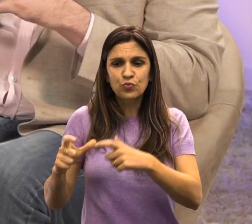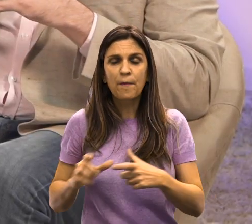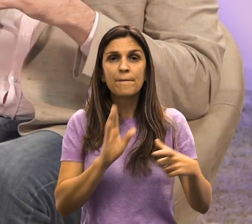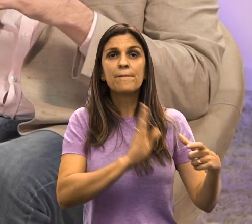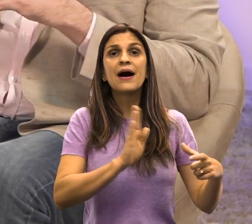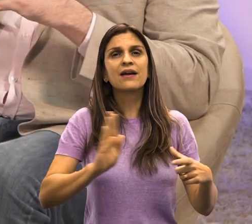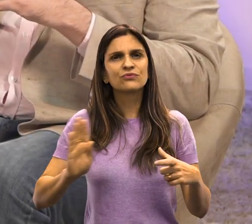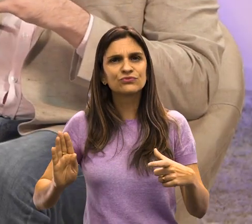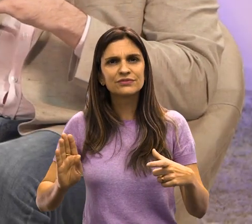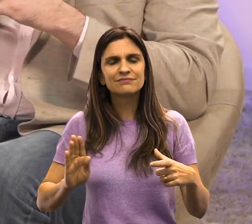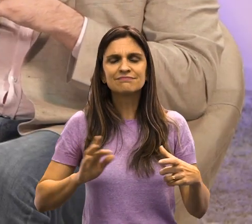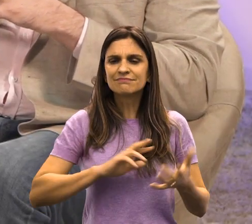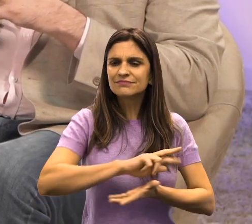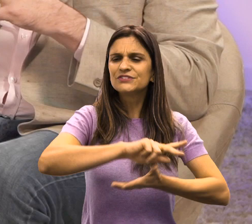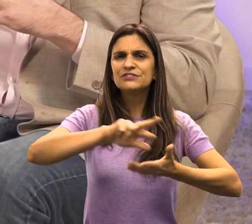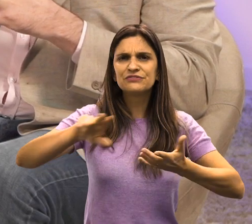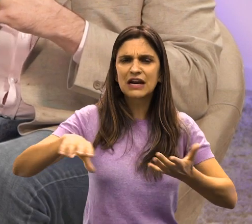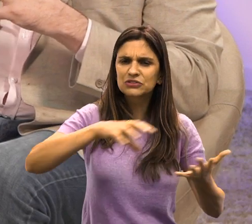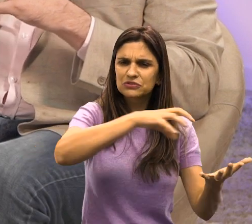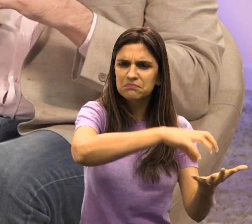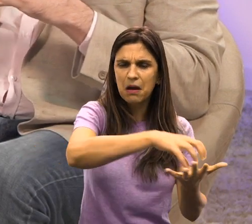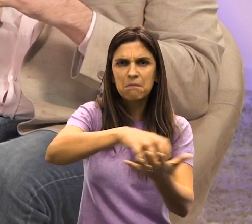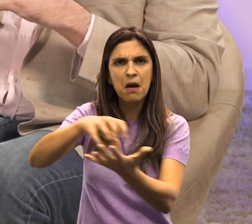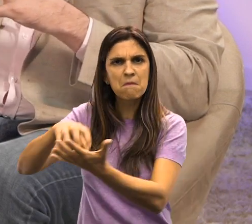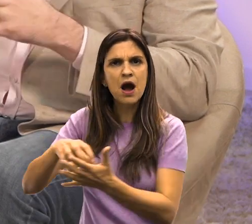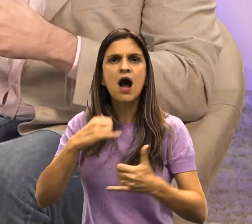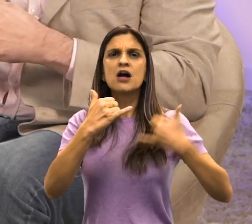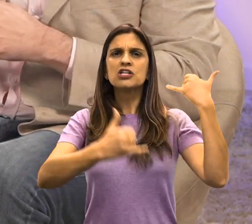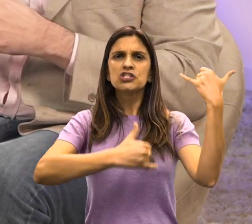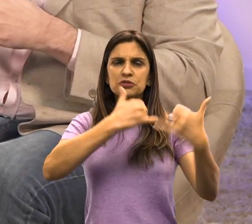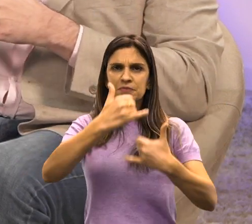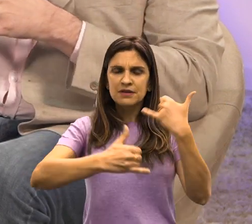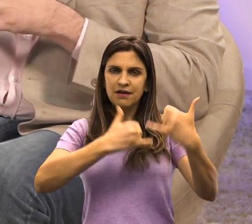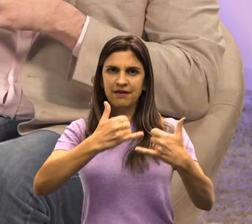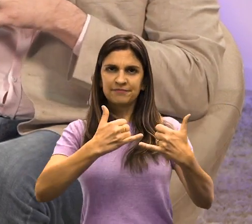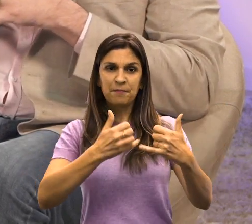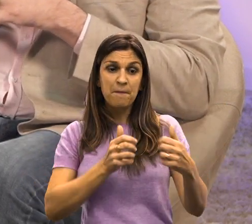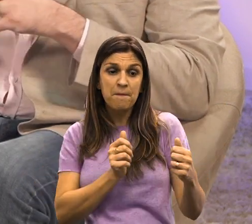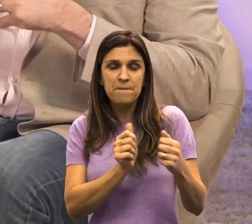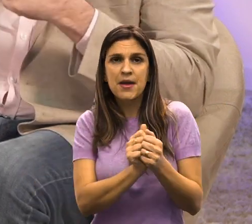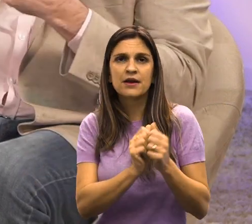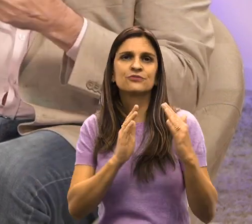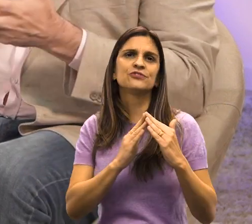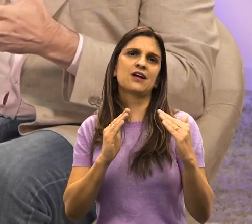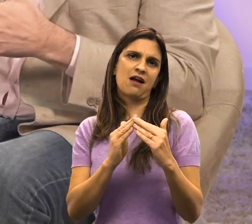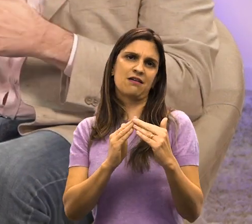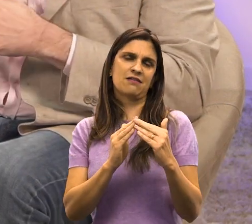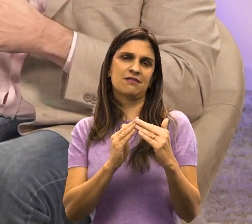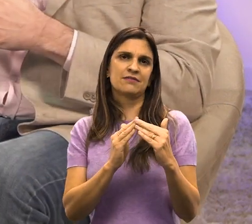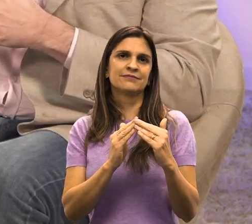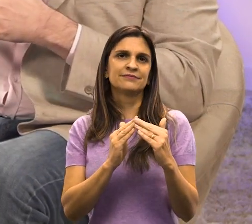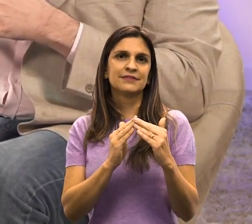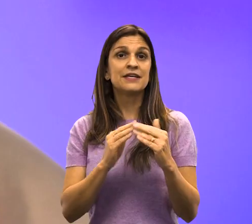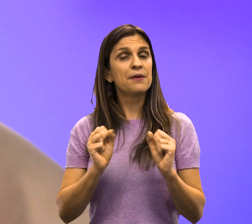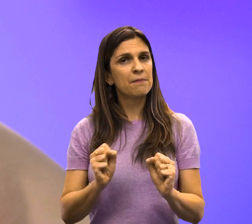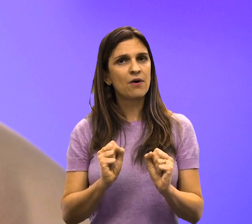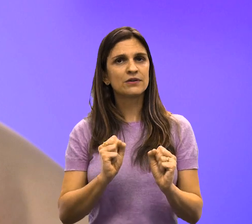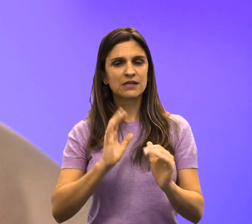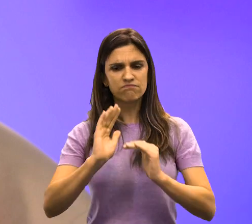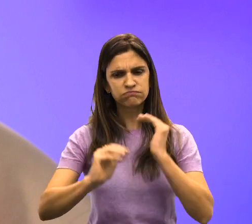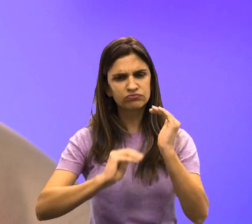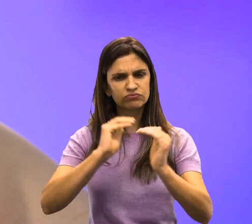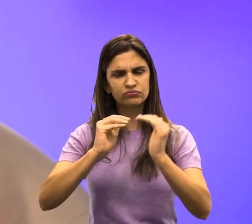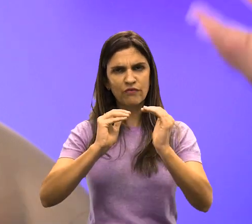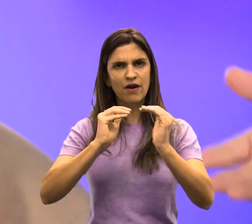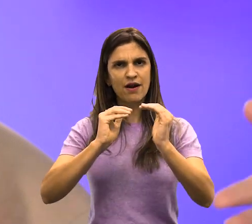né? Para que essa criança possa brincar, possa se desenvolver, né? Possa aprender,